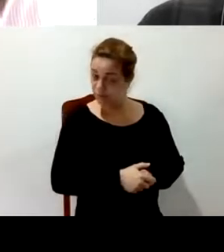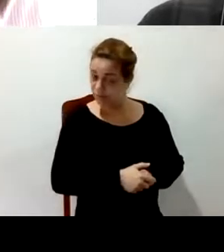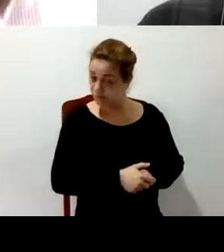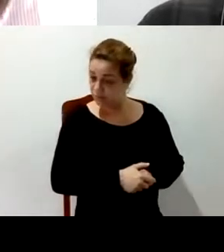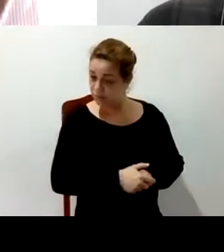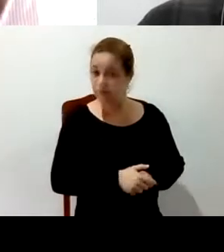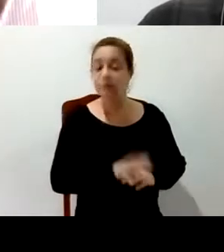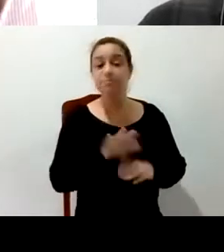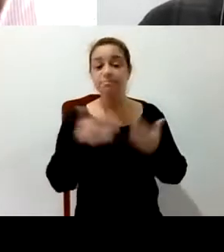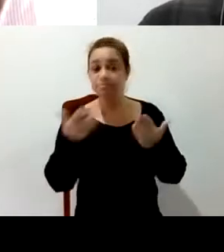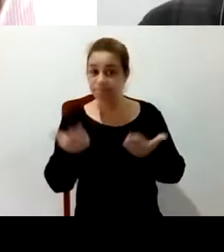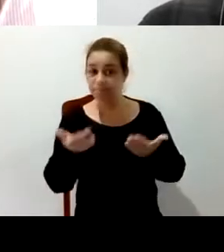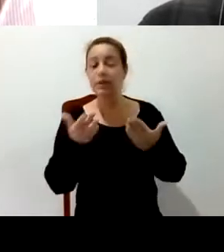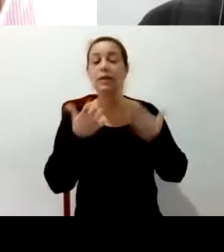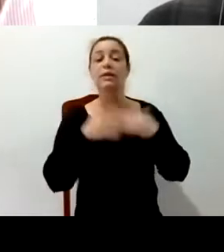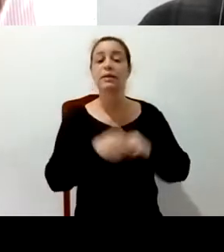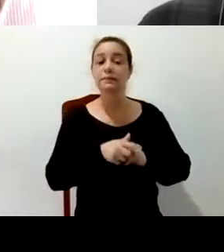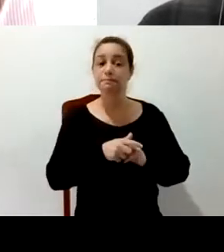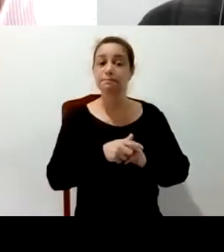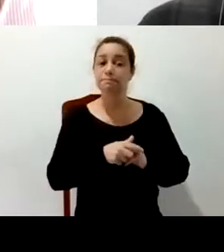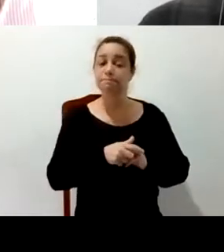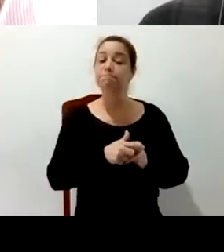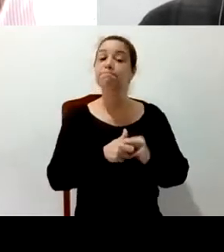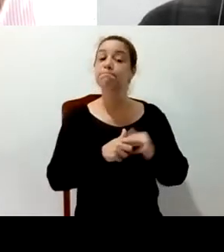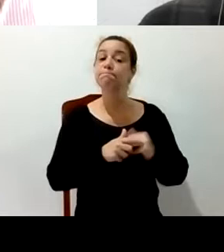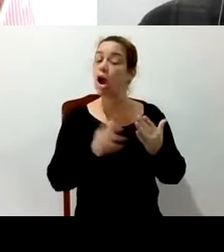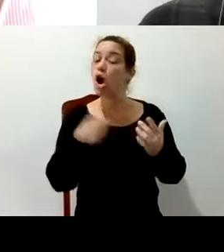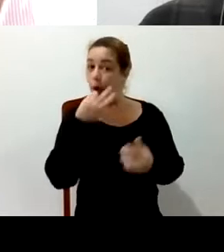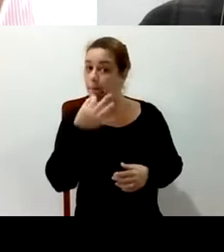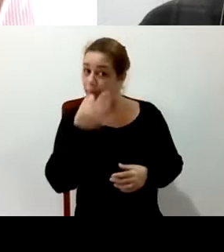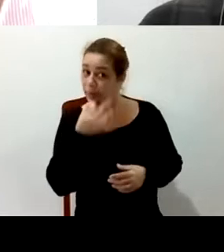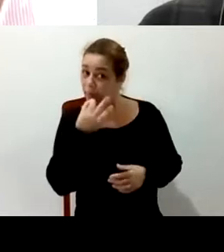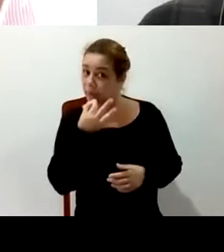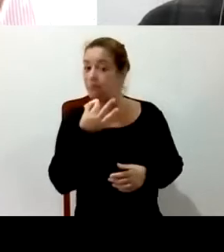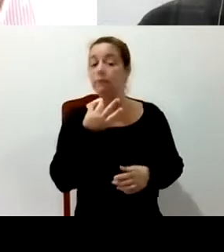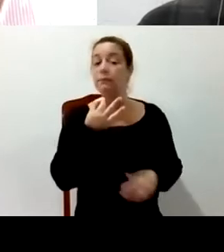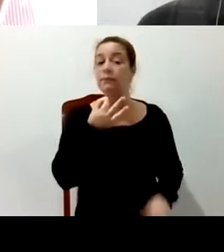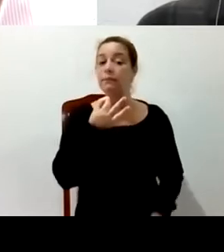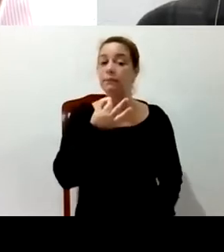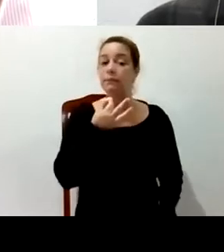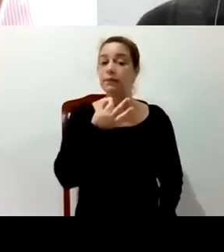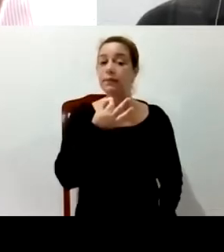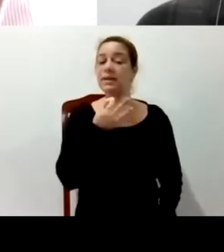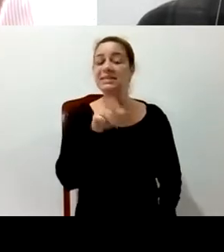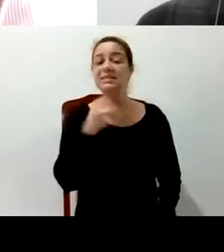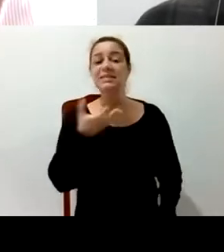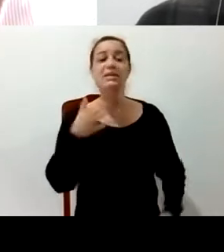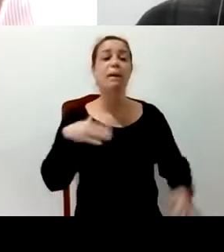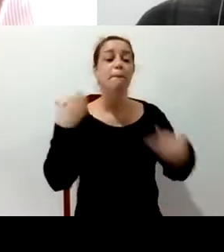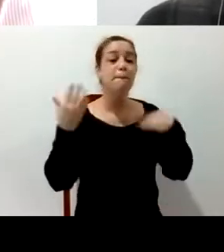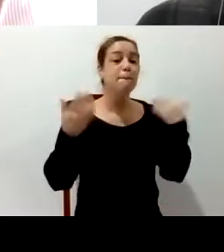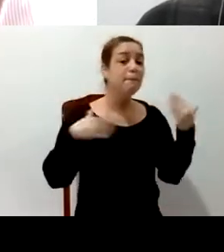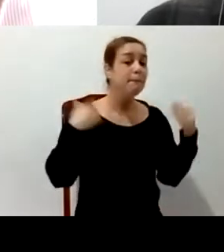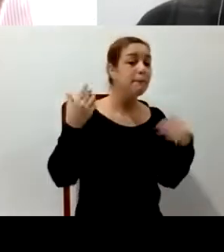Então, assim, uma sugestão, né, se vocês quiserem também passear um pouco